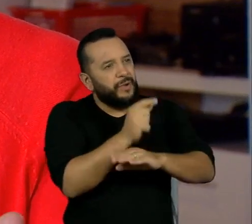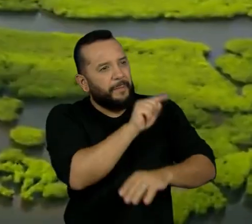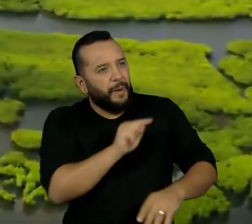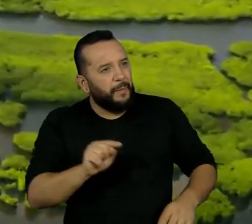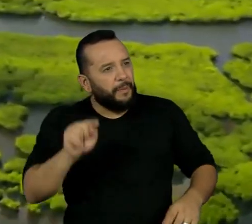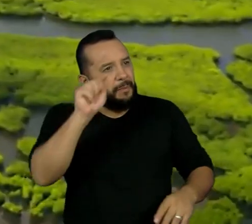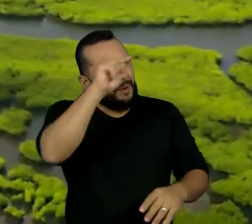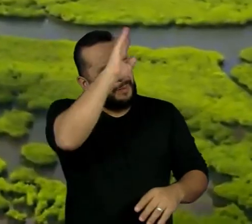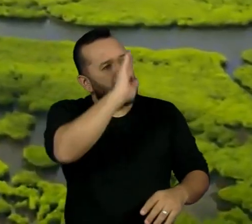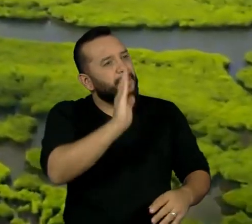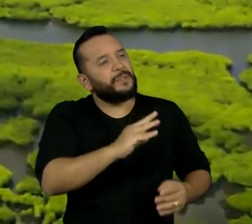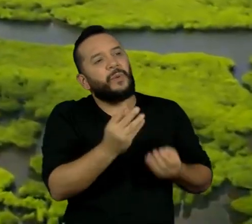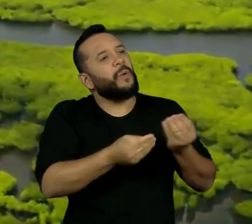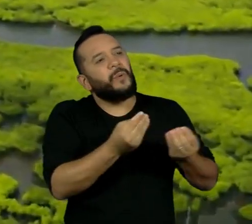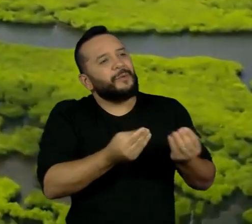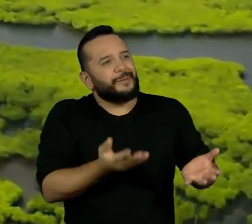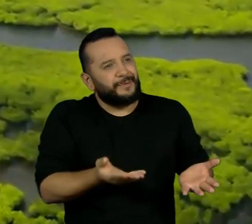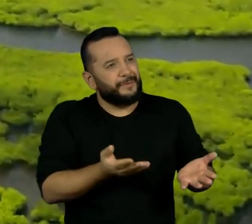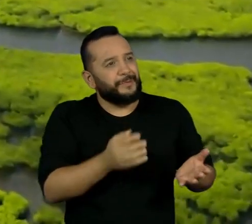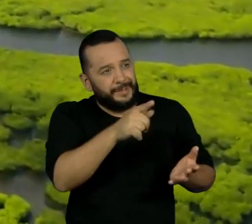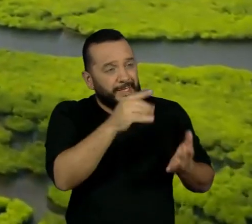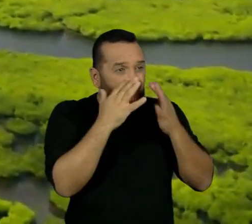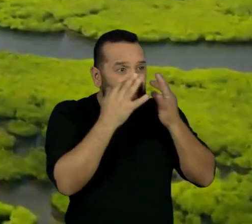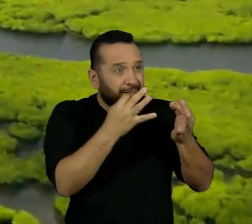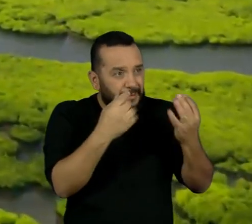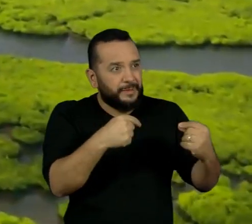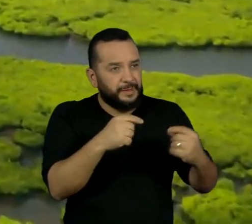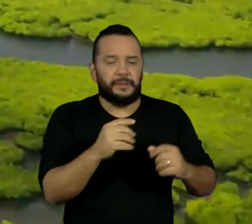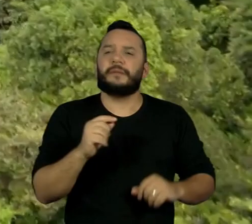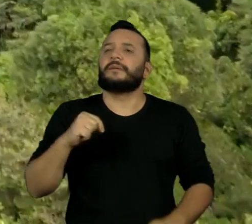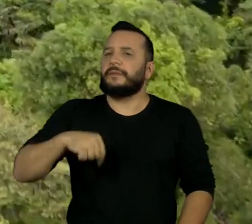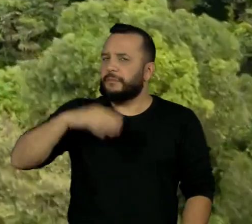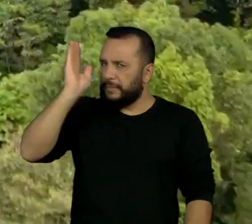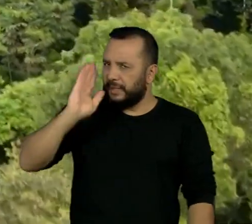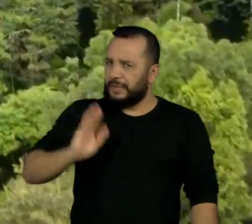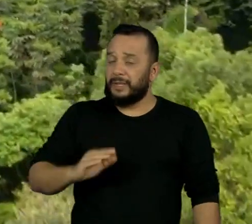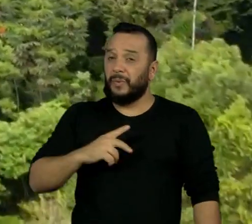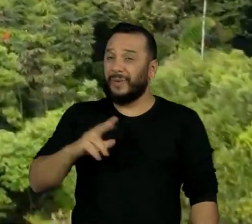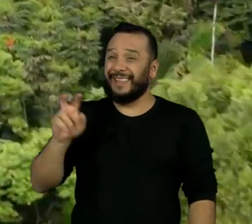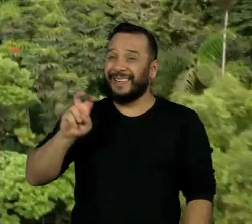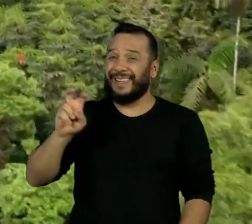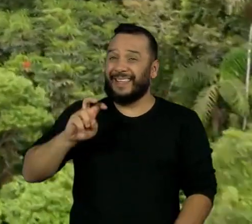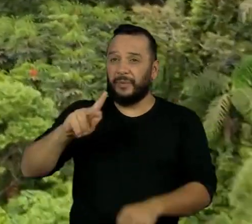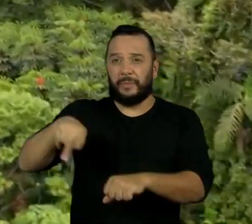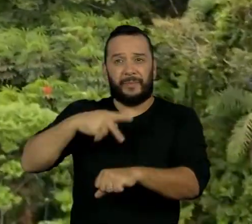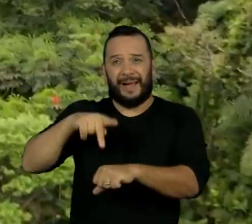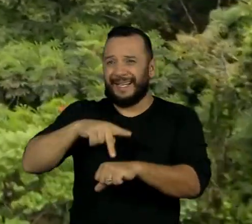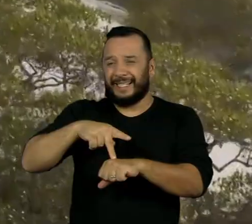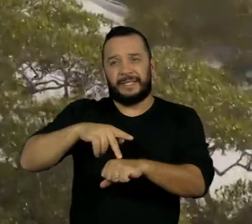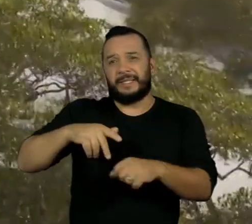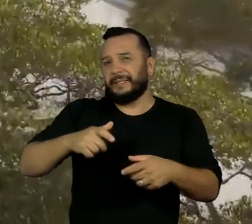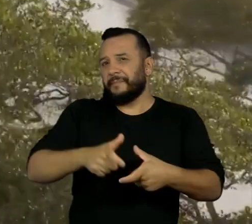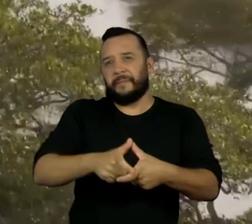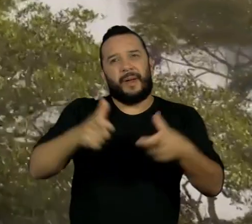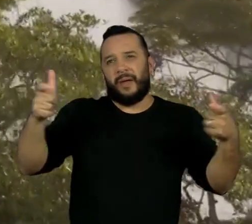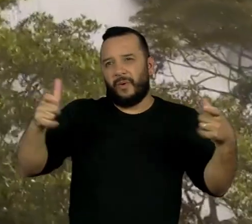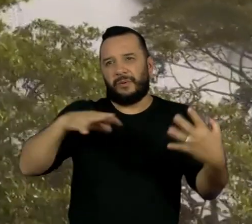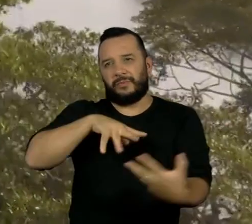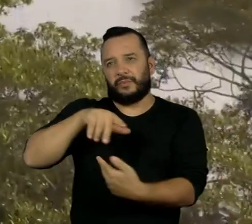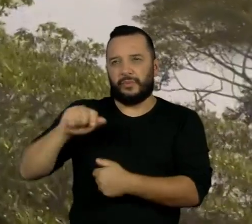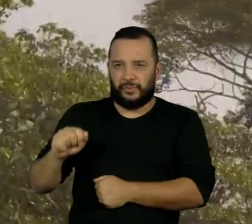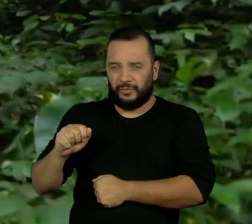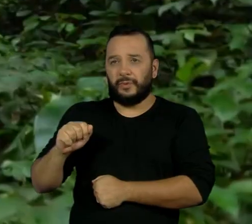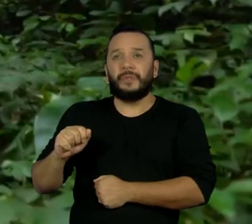que é o 5º maior do mundo em extensão, né? Quer dizer, uma diversidade e, ao mesmo